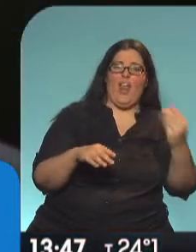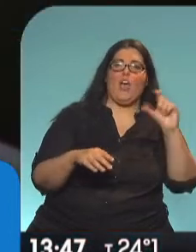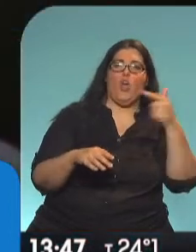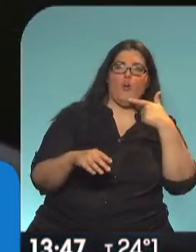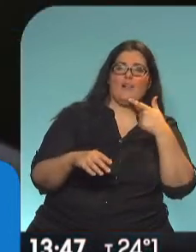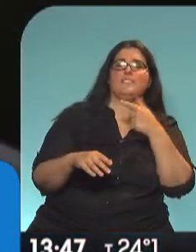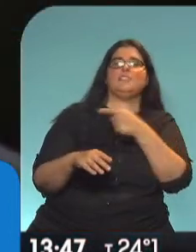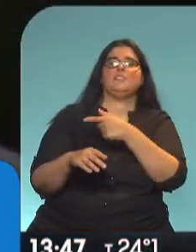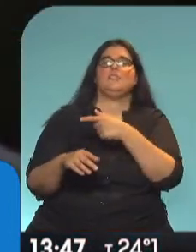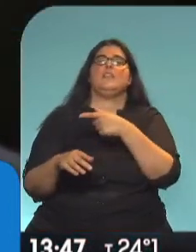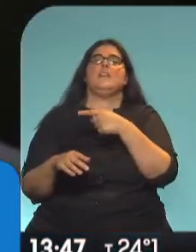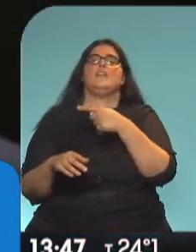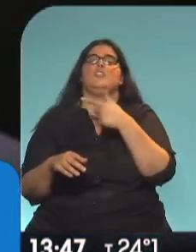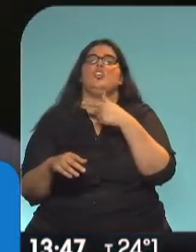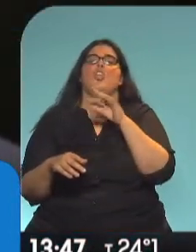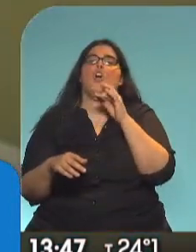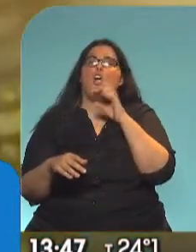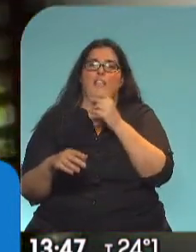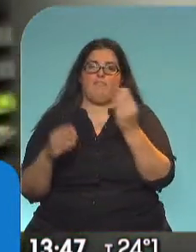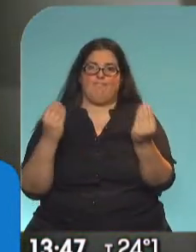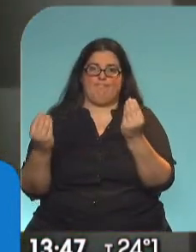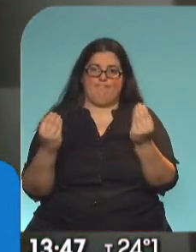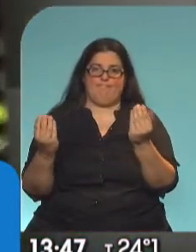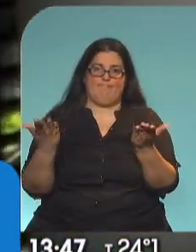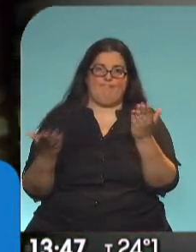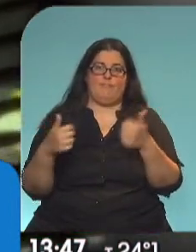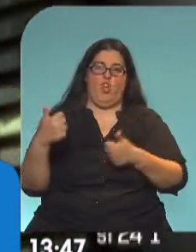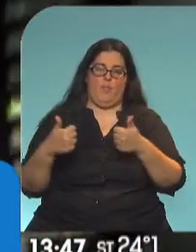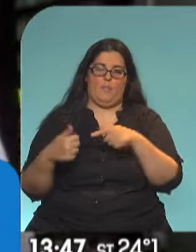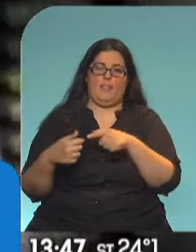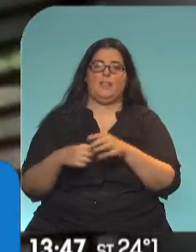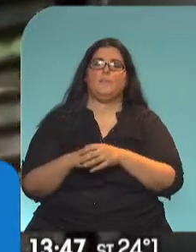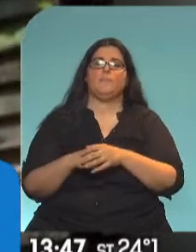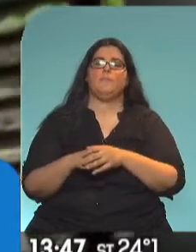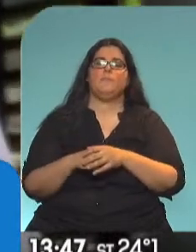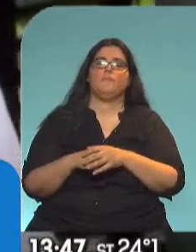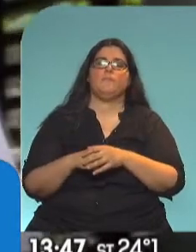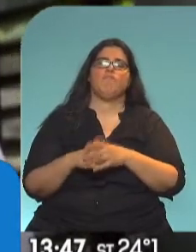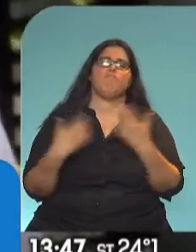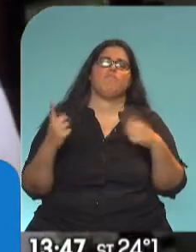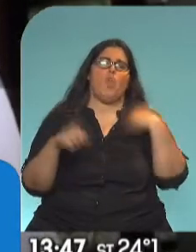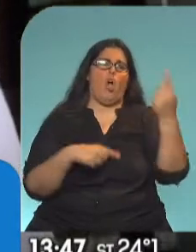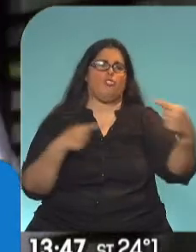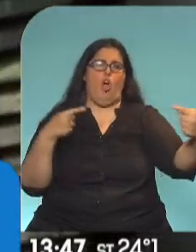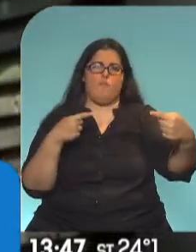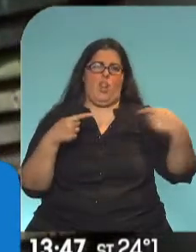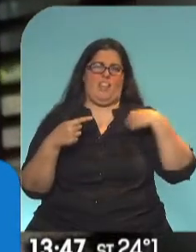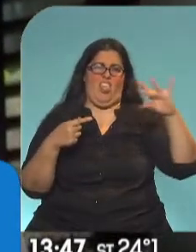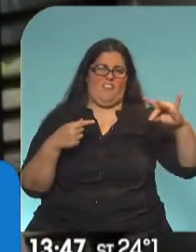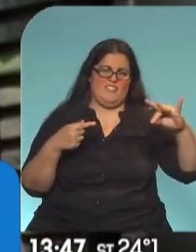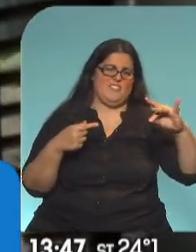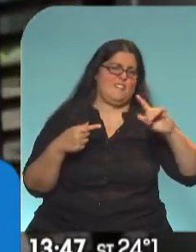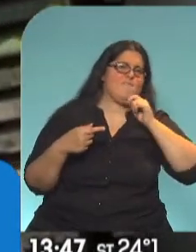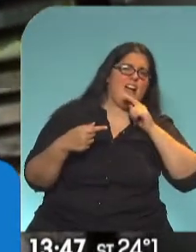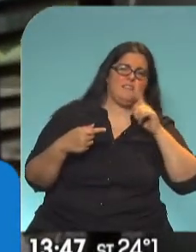del mandatario paulista João Dória. Não tem adversário fácil ou adversário difícil. Ninguém